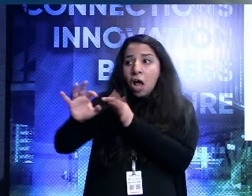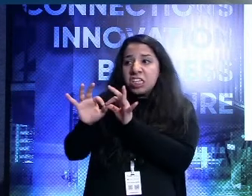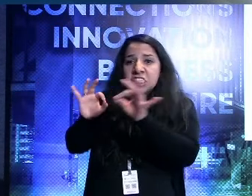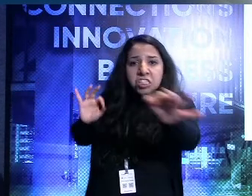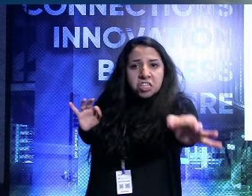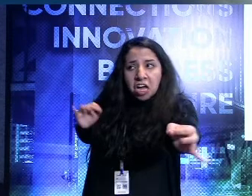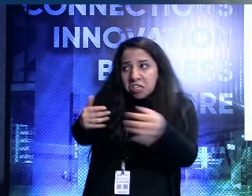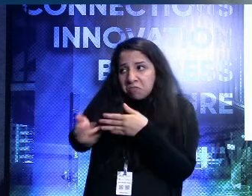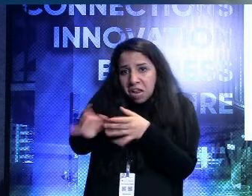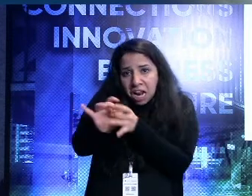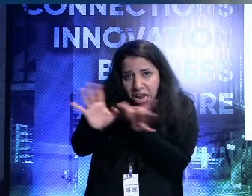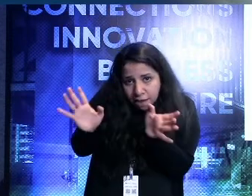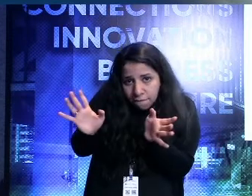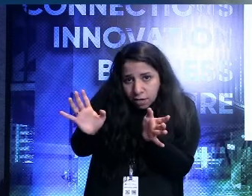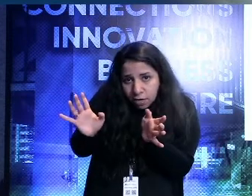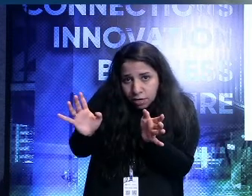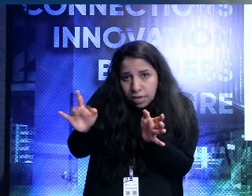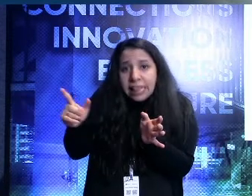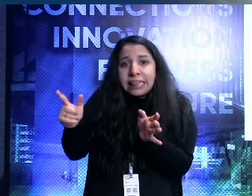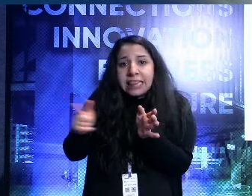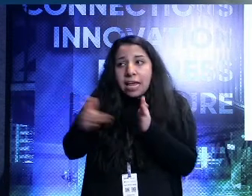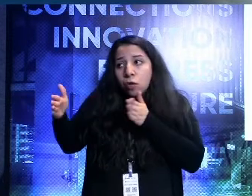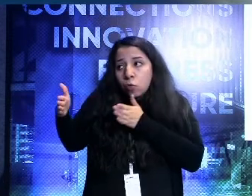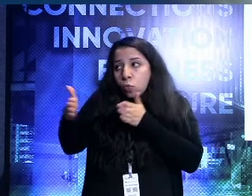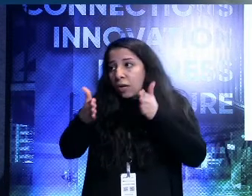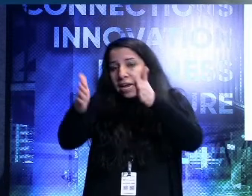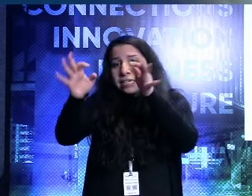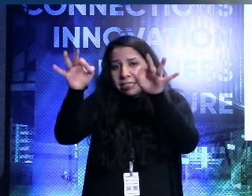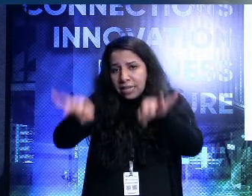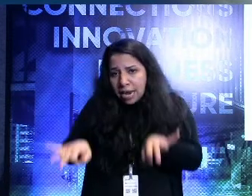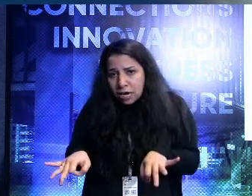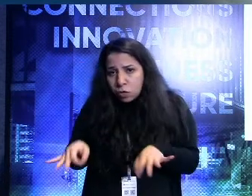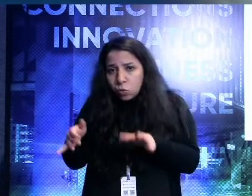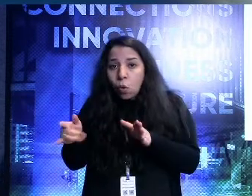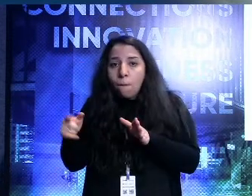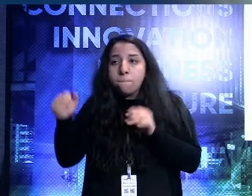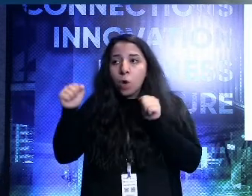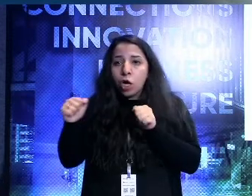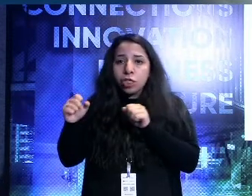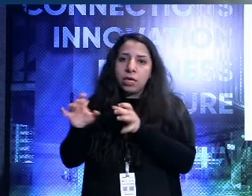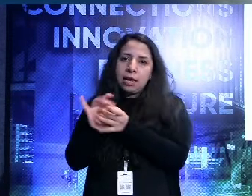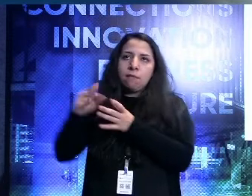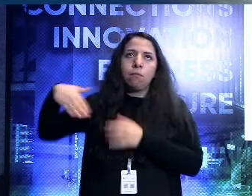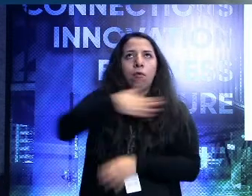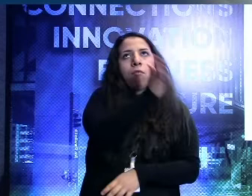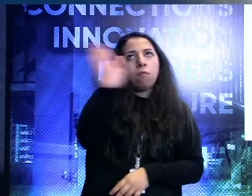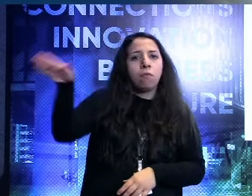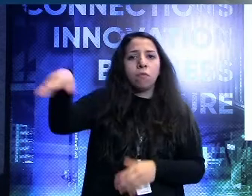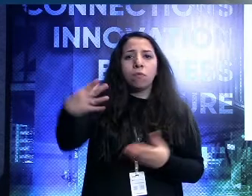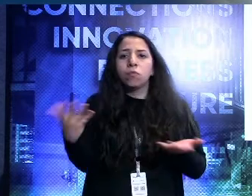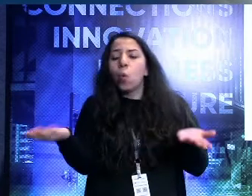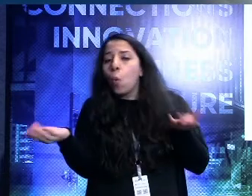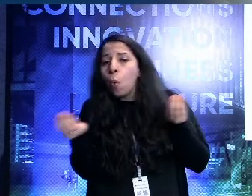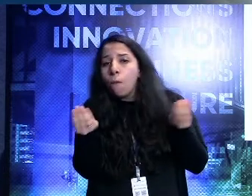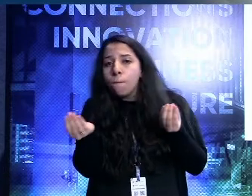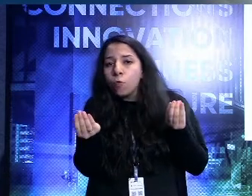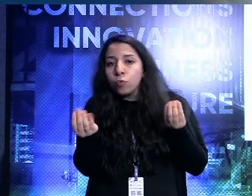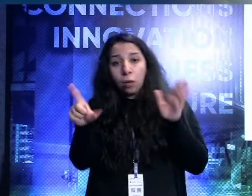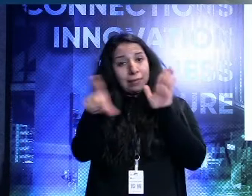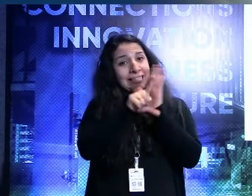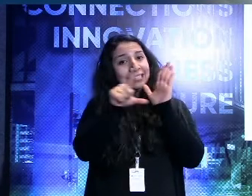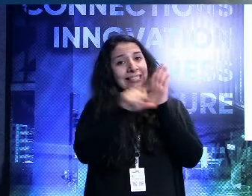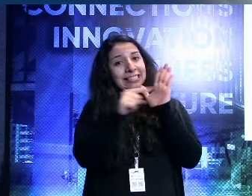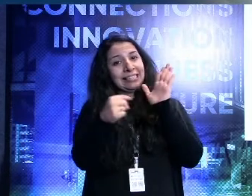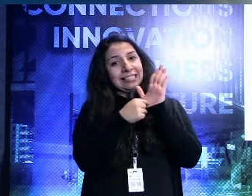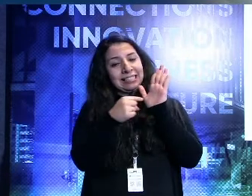avenidas aéreas, a gente não sabe. Então, esse cálculo, o ideal é que ele seja apartado o máximo possível, né? Ele tem que ser desacoplado do meu